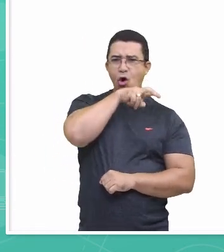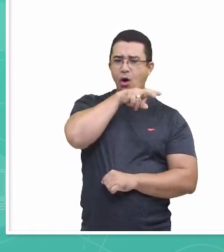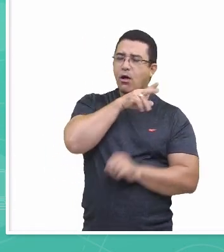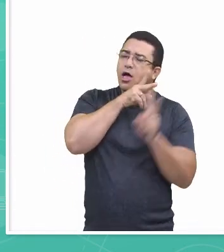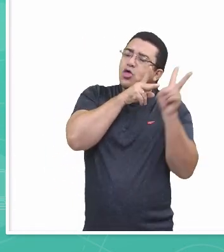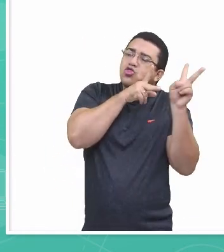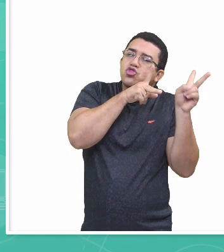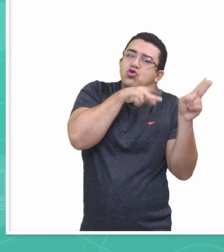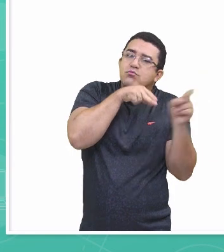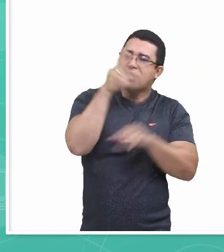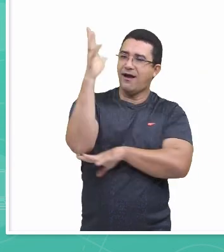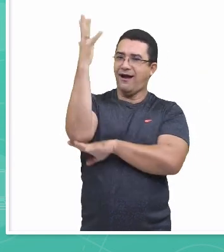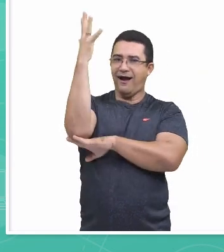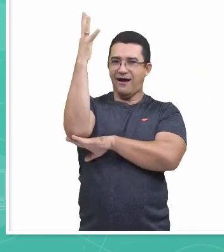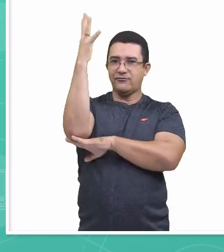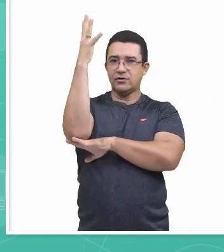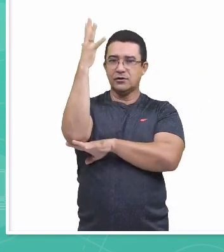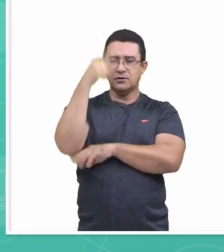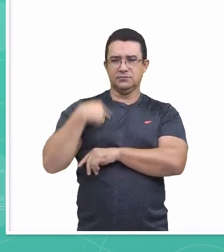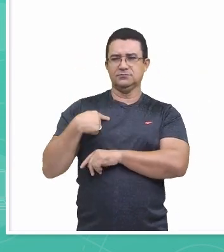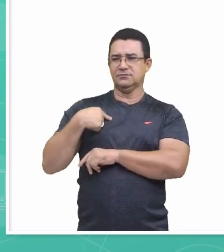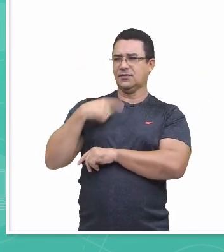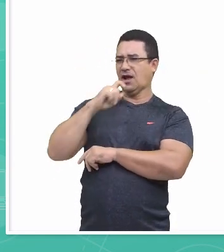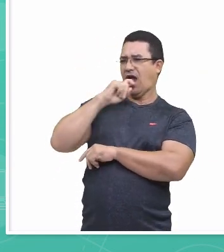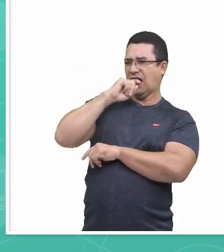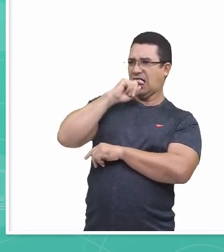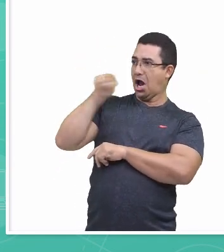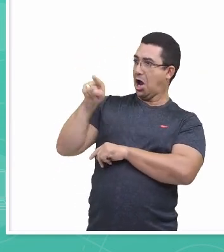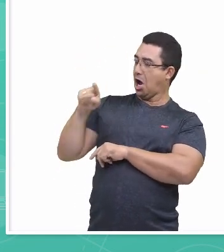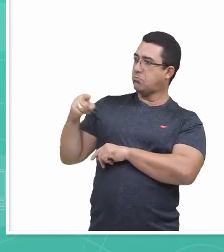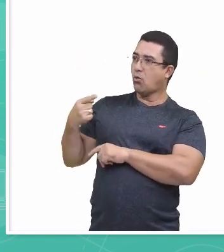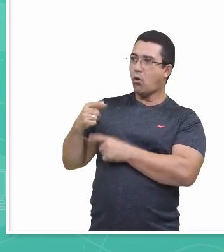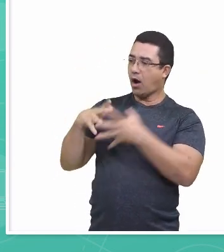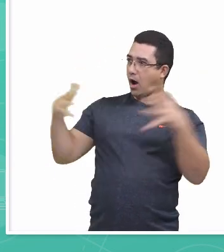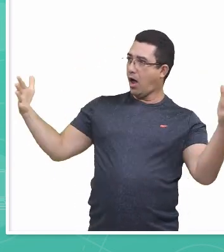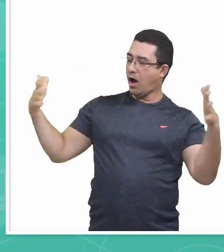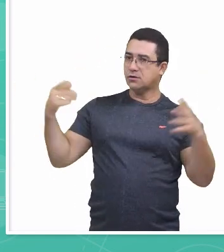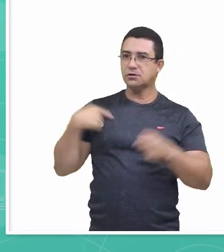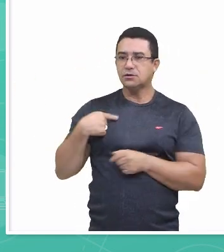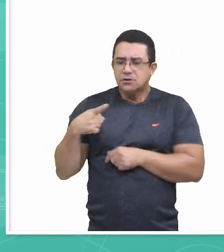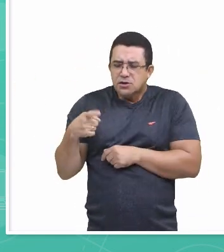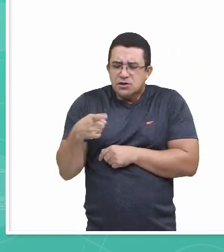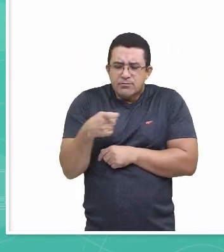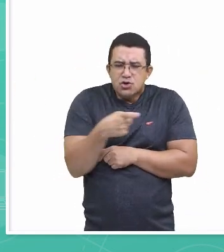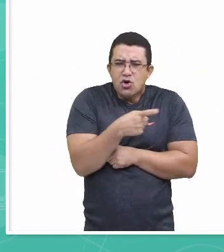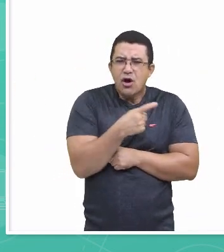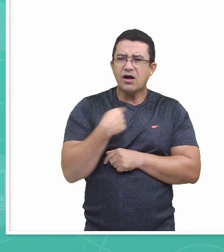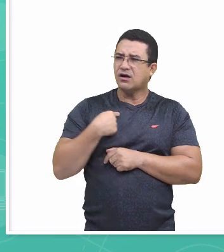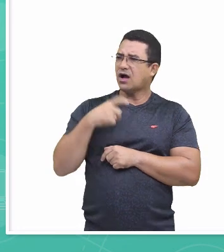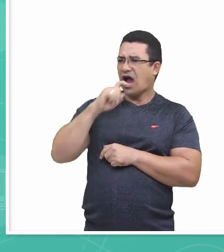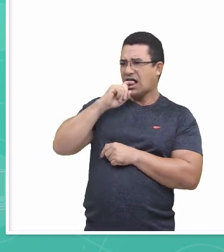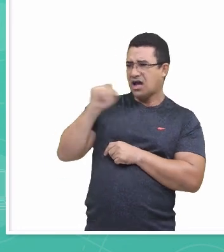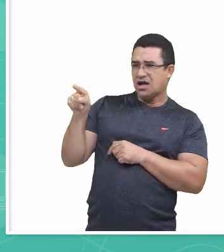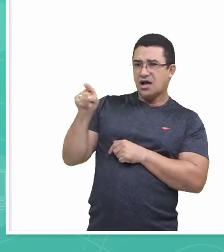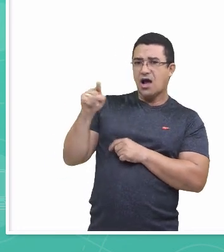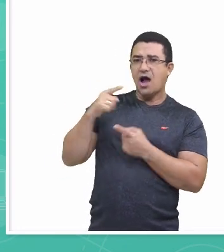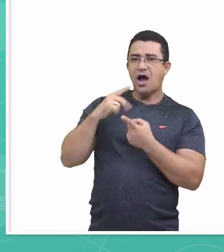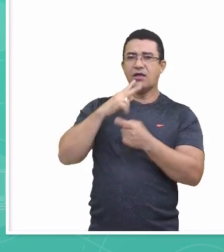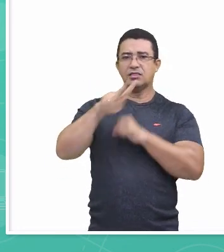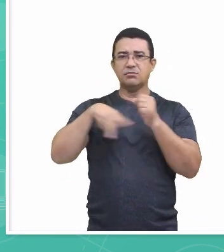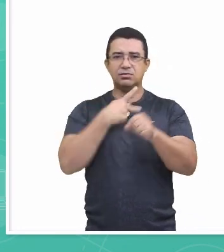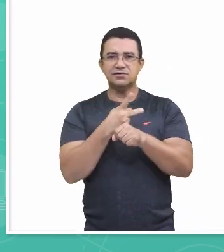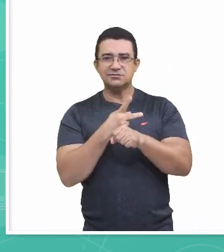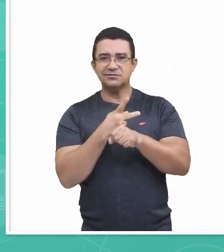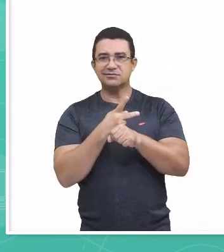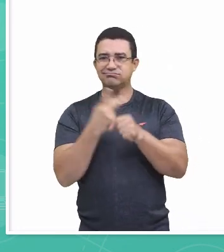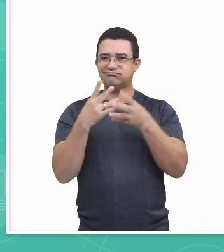sombra de uma figueira, com inveja do seu tamanho, quis igualar-se a ela. Esticou-se tanto que terminou se despedaçando.